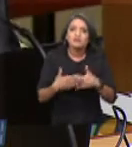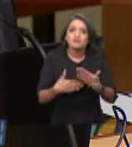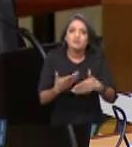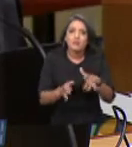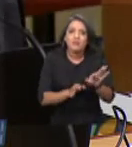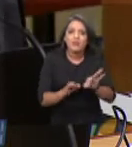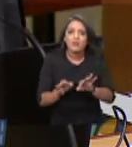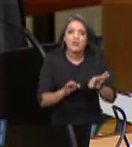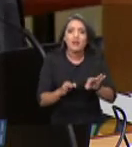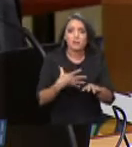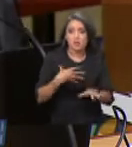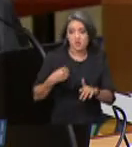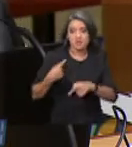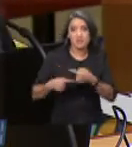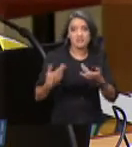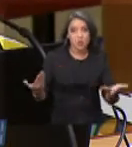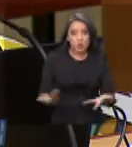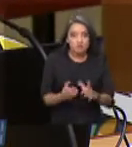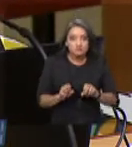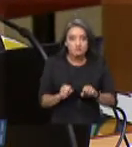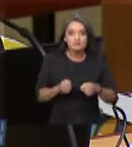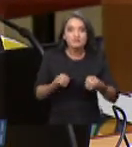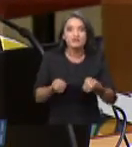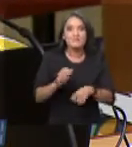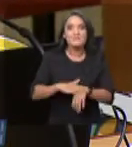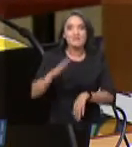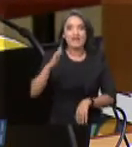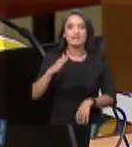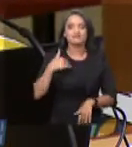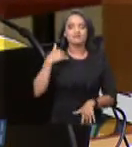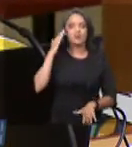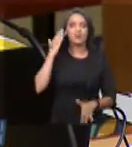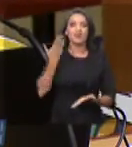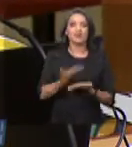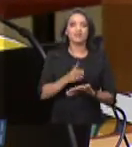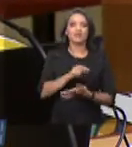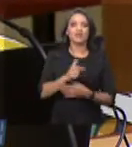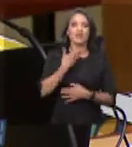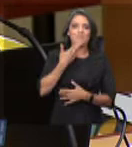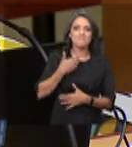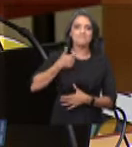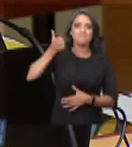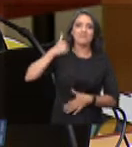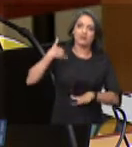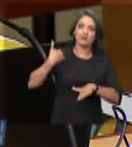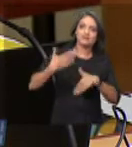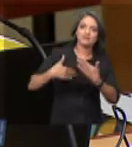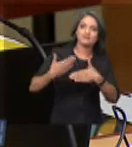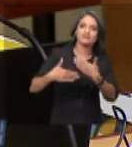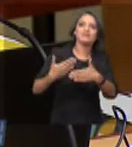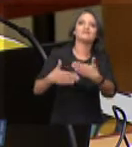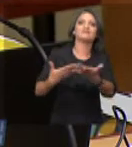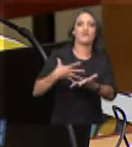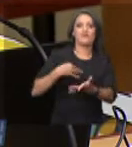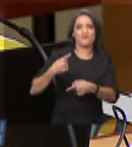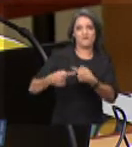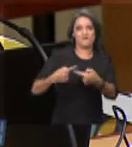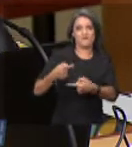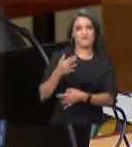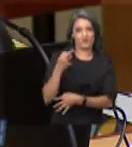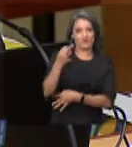pelas gerações atuais e certamente cada vez mais será aperfeiçoado esse caminho pelas gerações